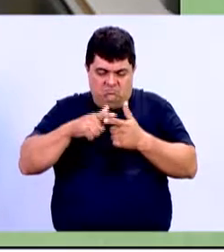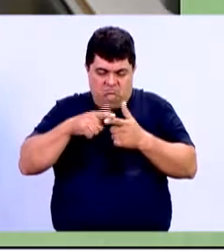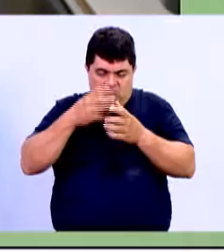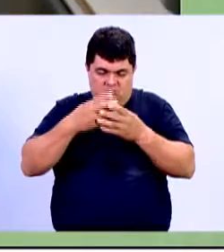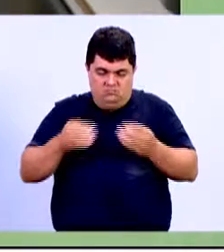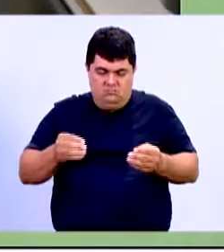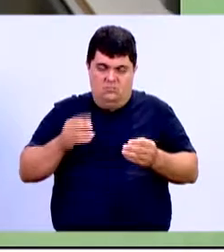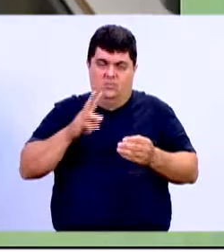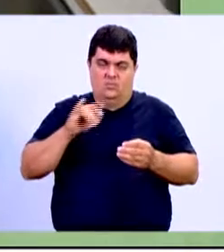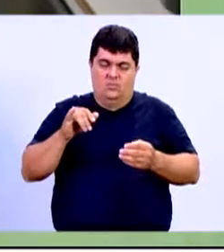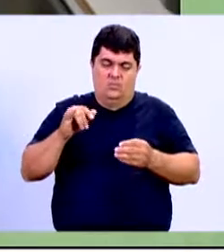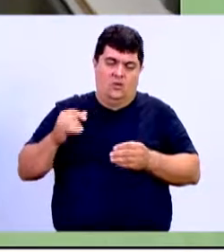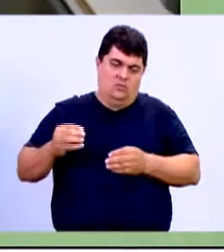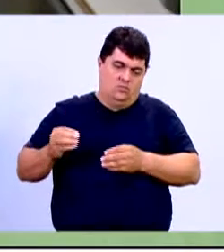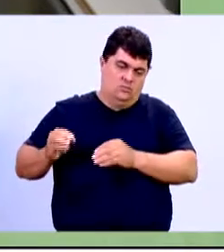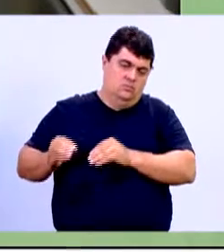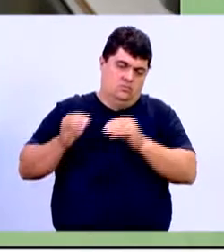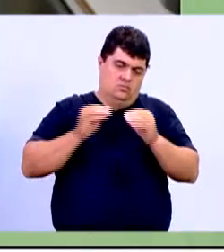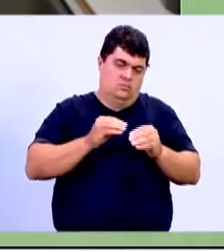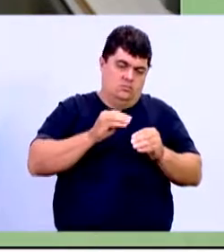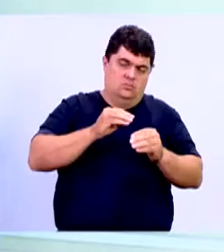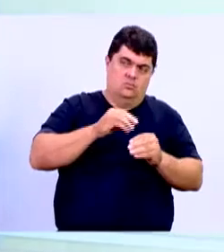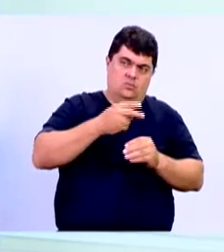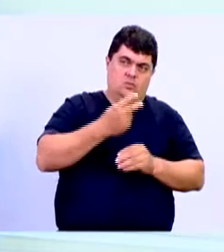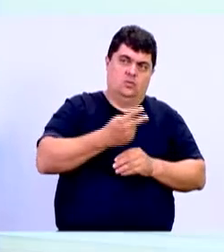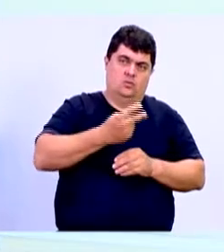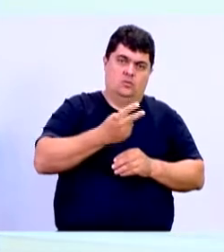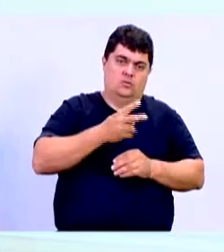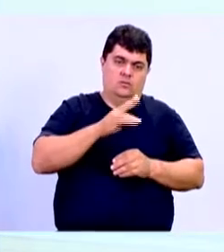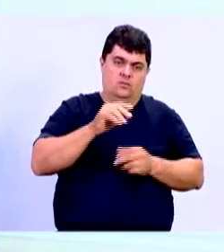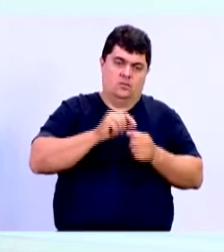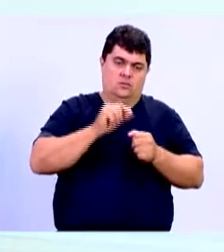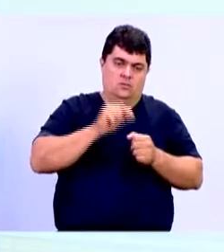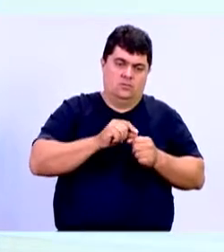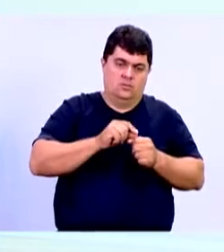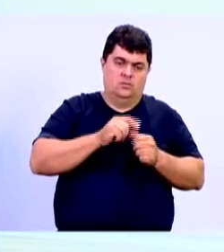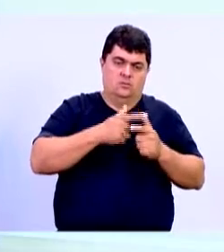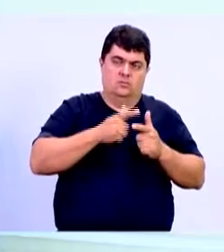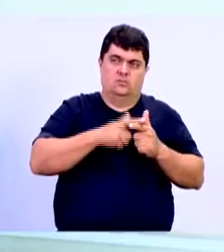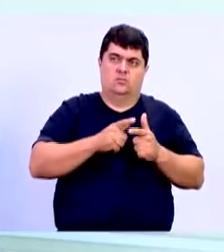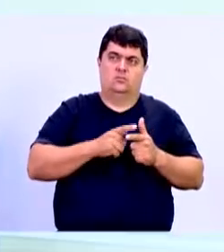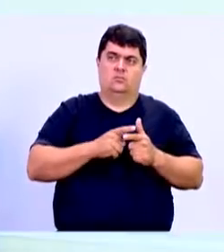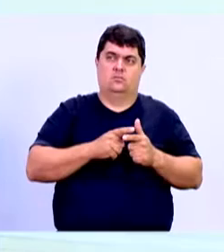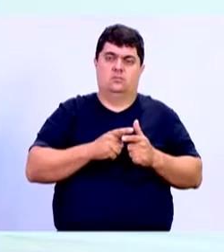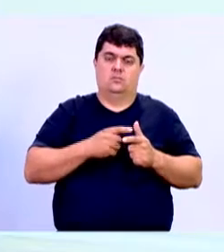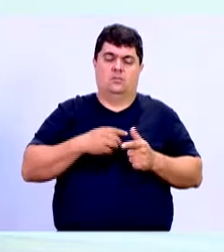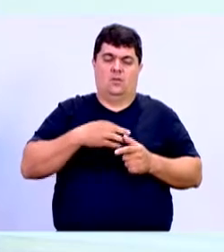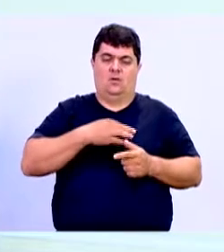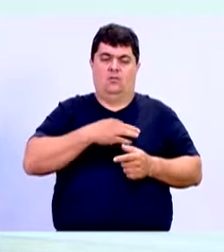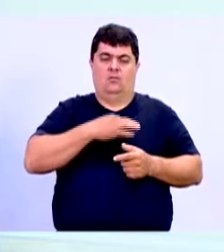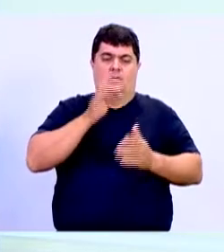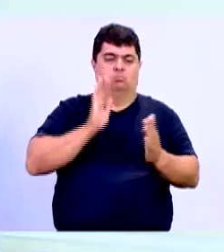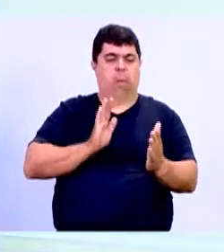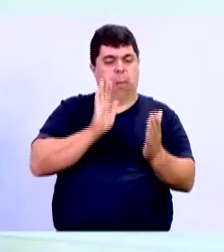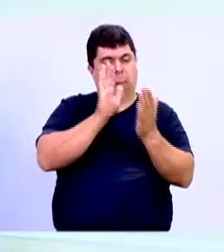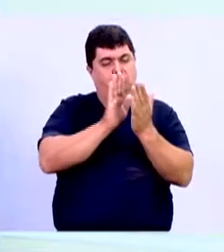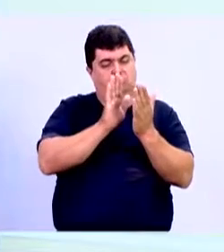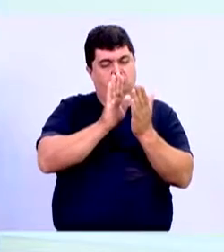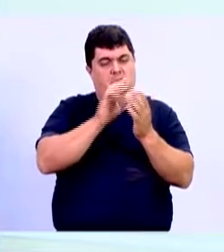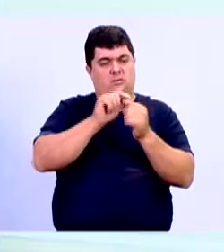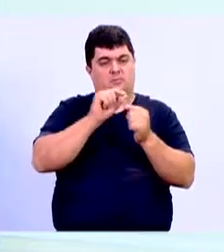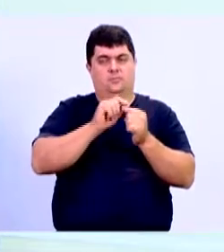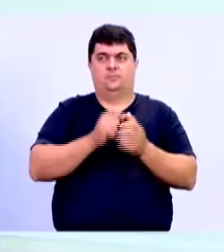remotamente, então vai ser o nível 2 que vai resolver o problema. Ele vai presencialmente lá resolver a